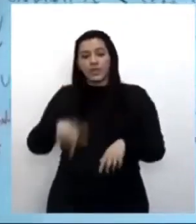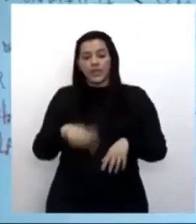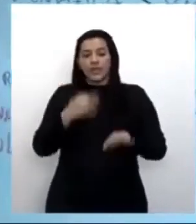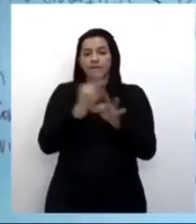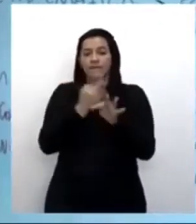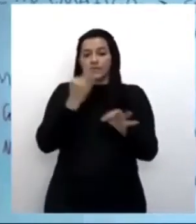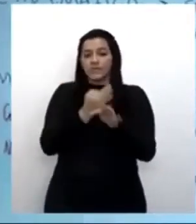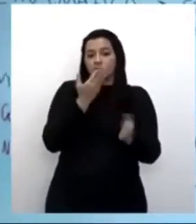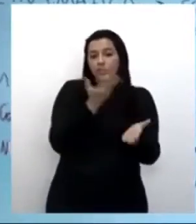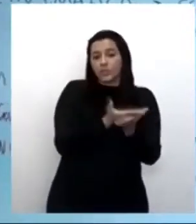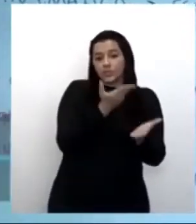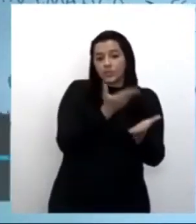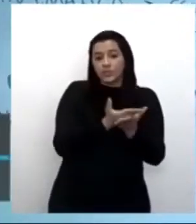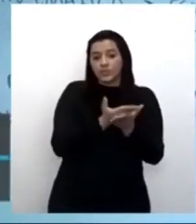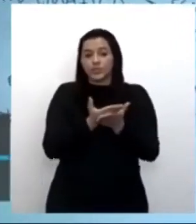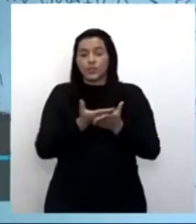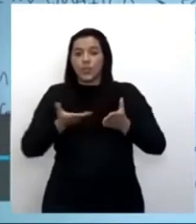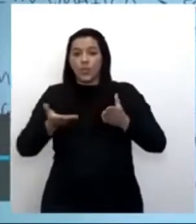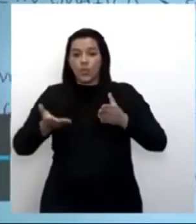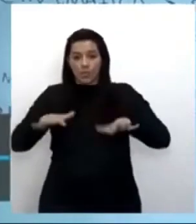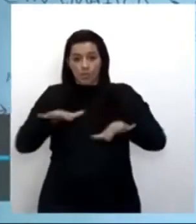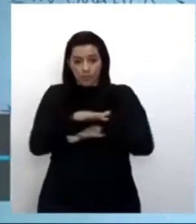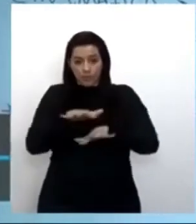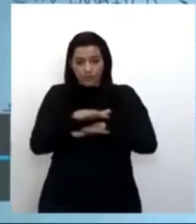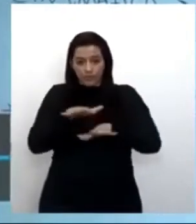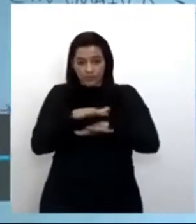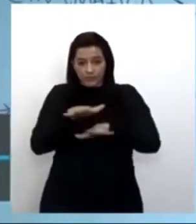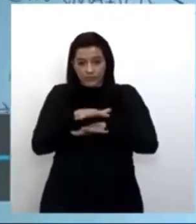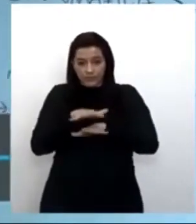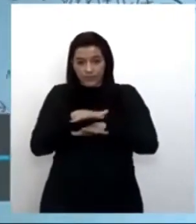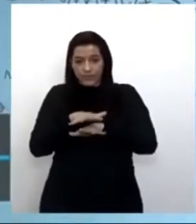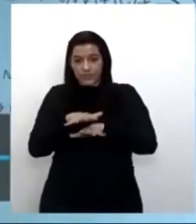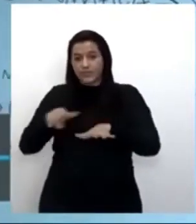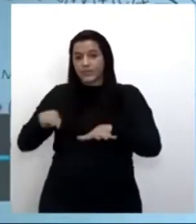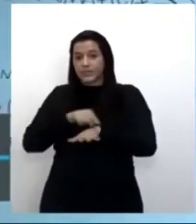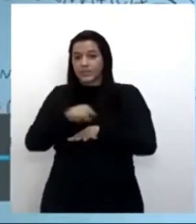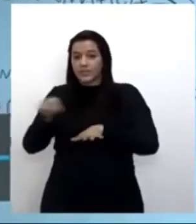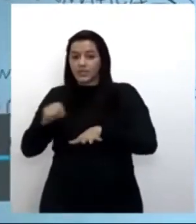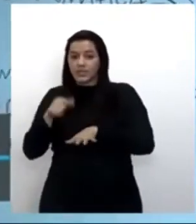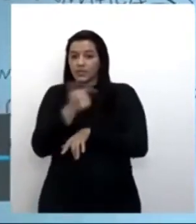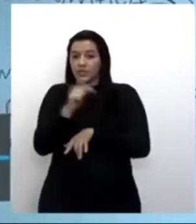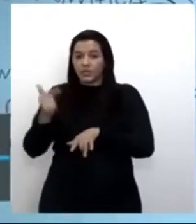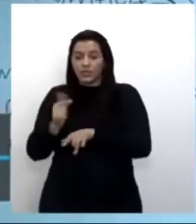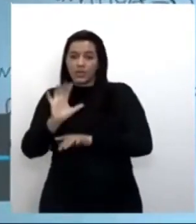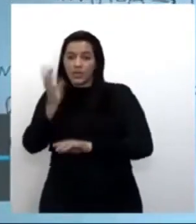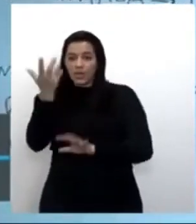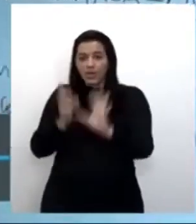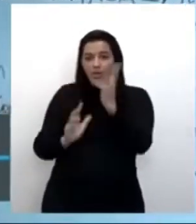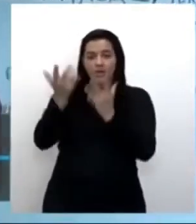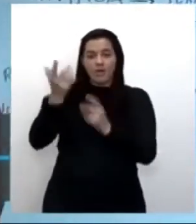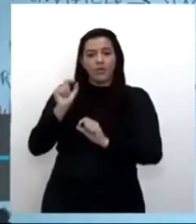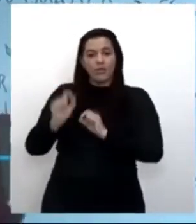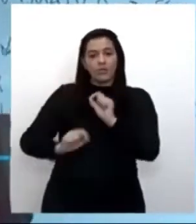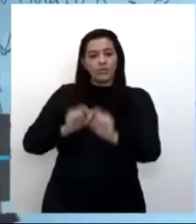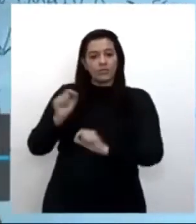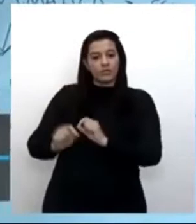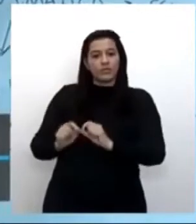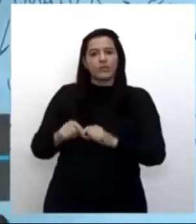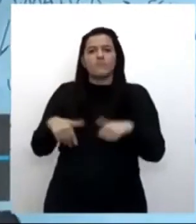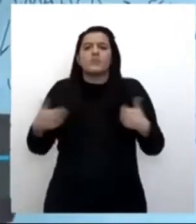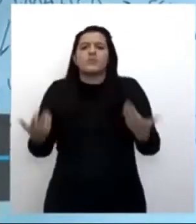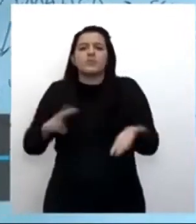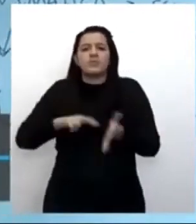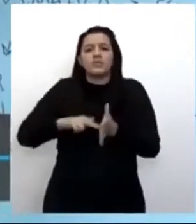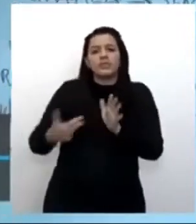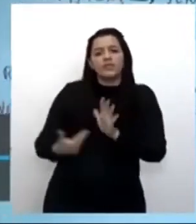que estuda o movimento sem considerar suas causas, hein? O que quer dizer isso, professor?